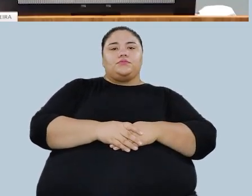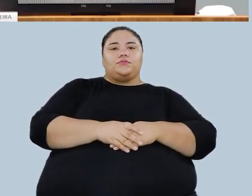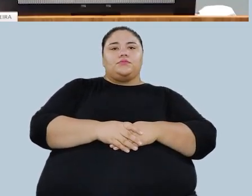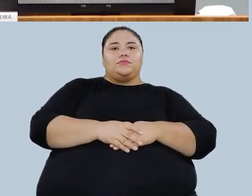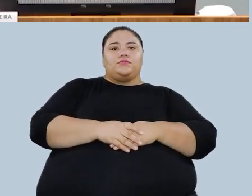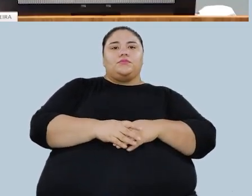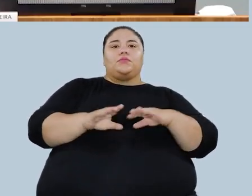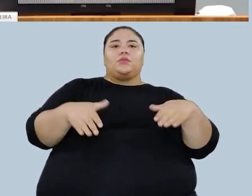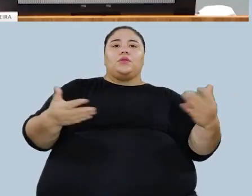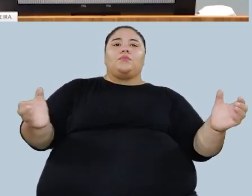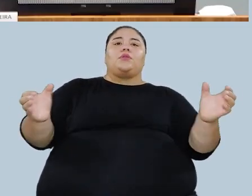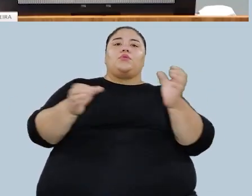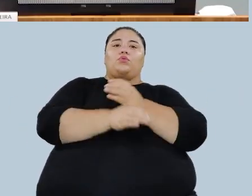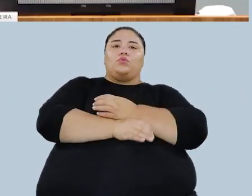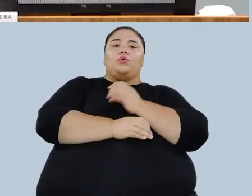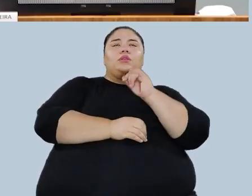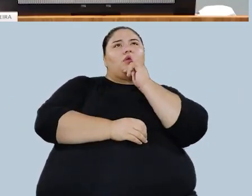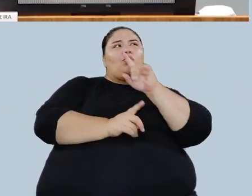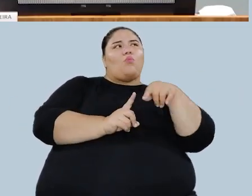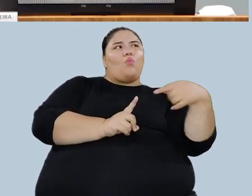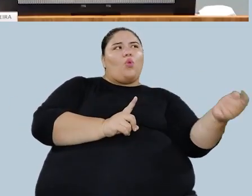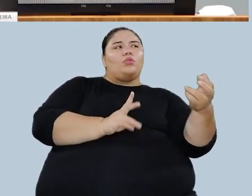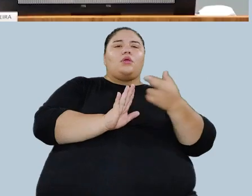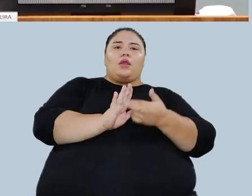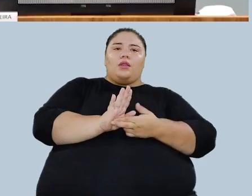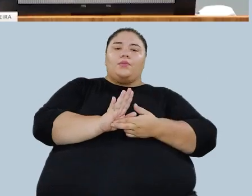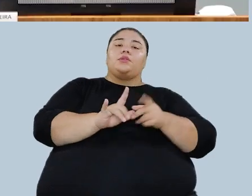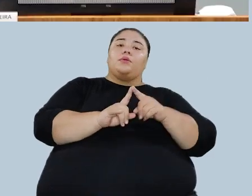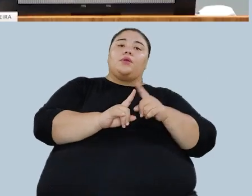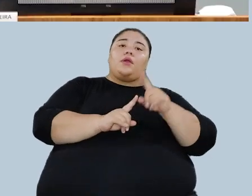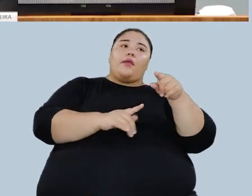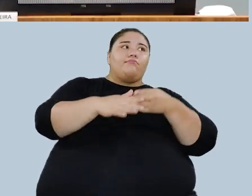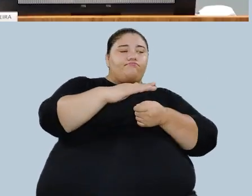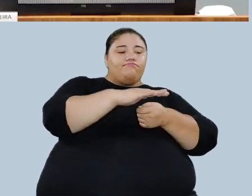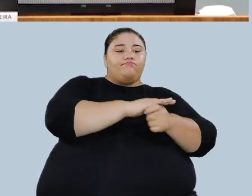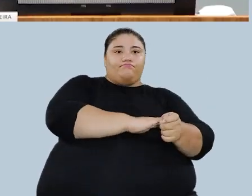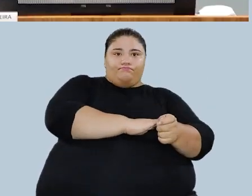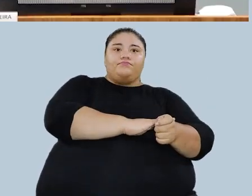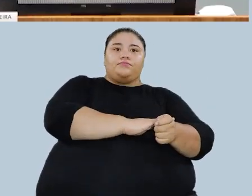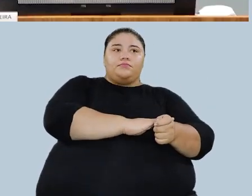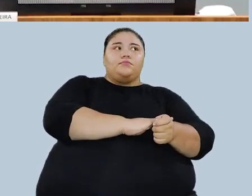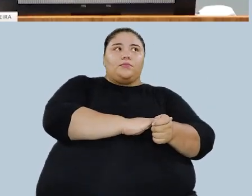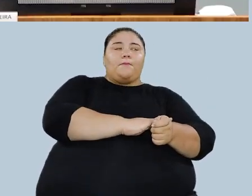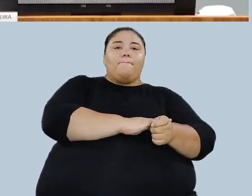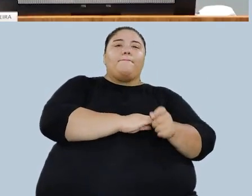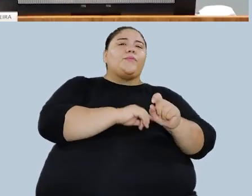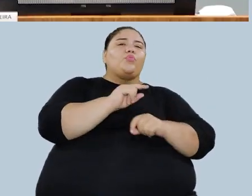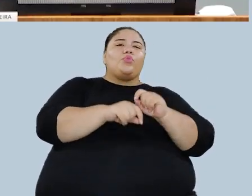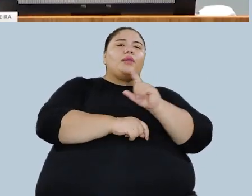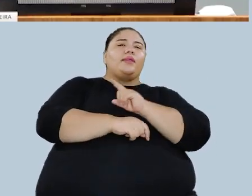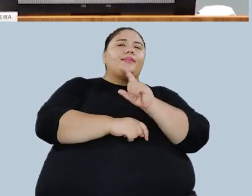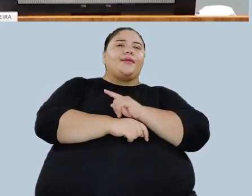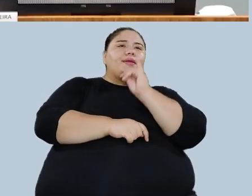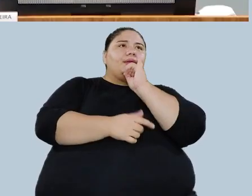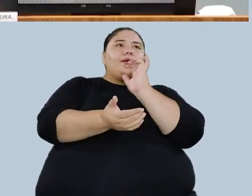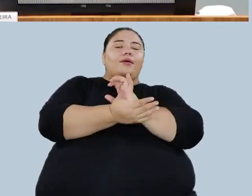E aí, para concluir, eu diria que tem um outro tratamento que são os fundos de investimento, o que leva